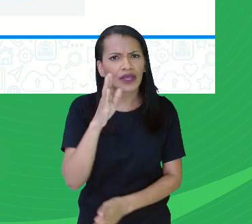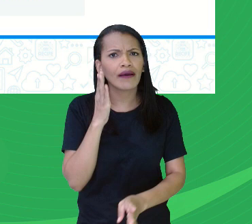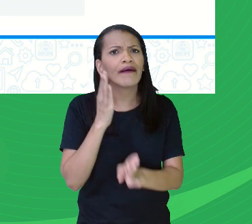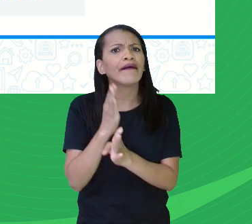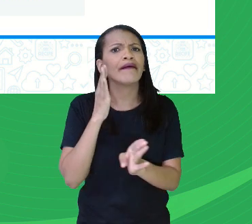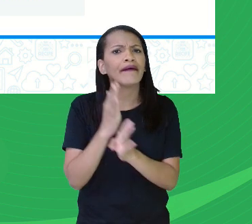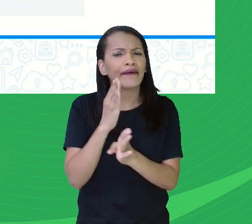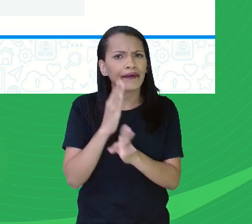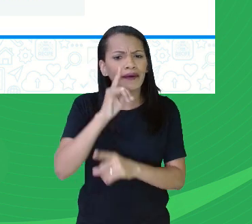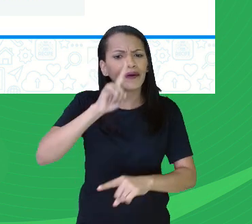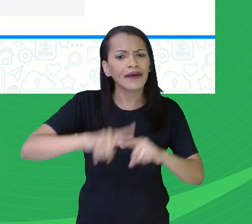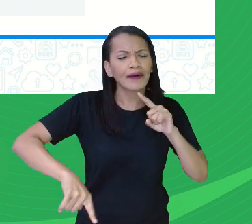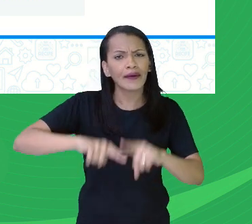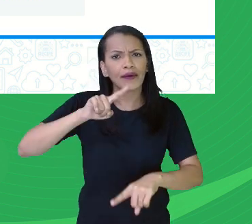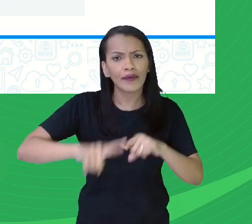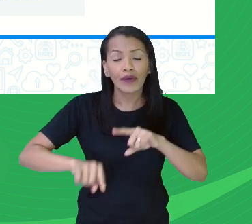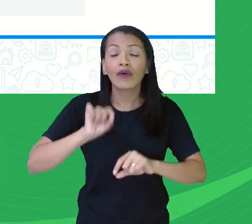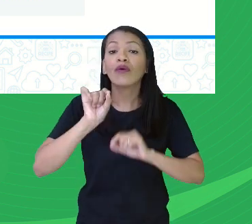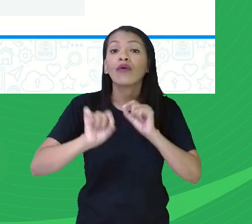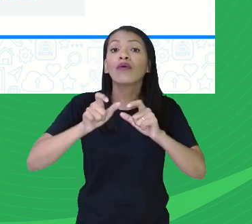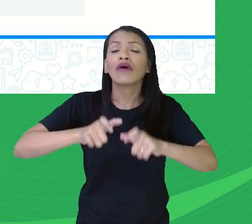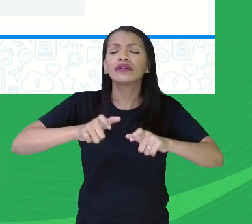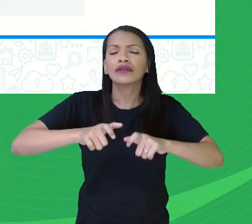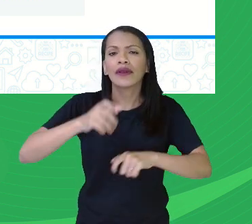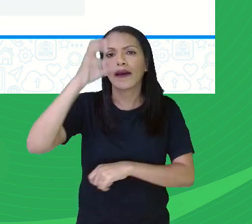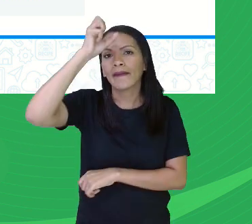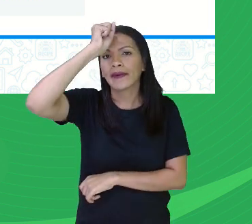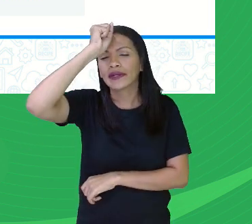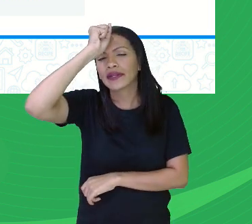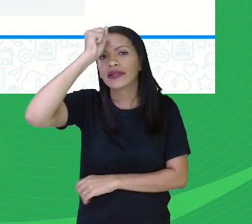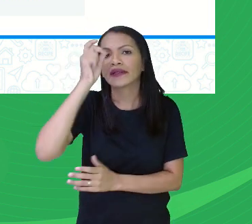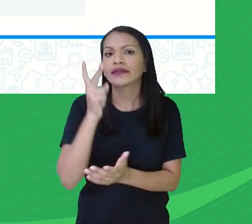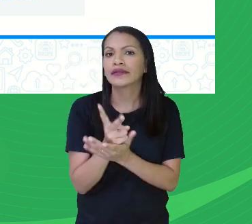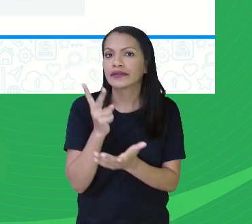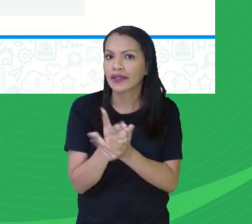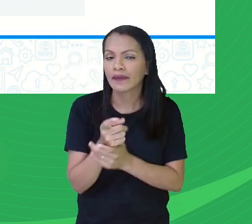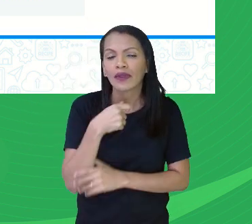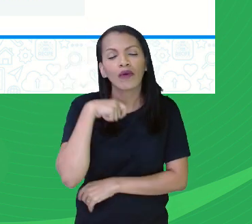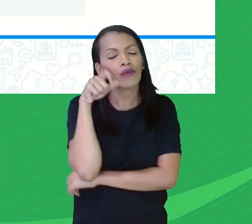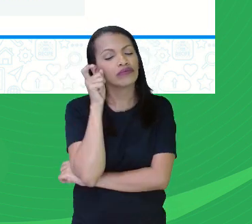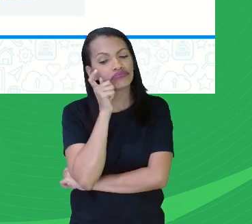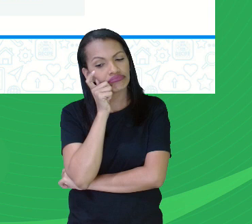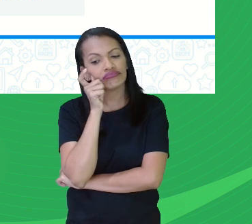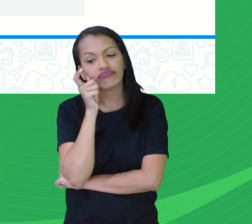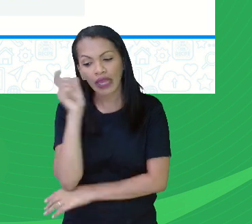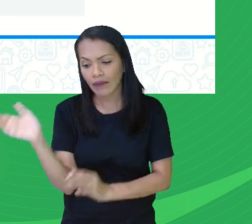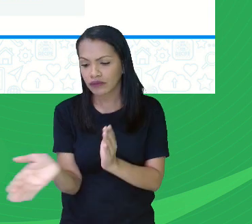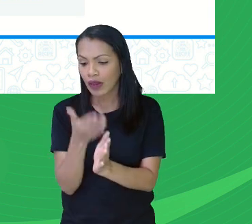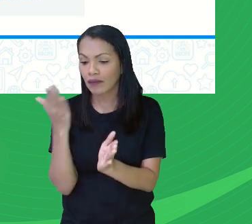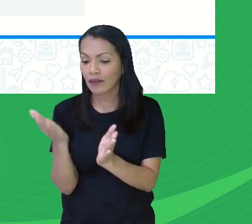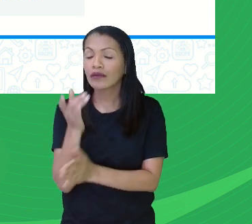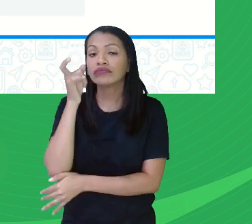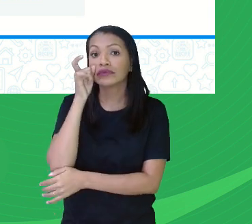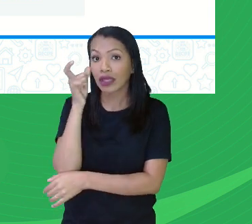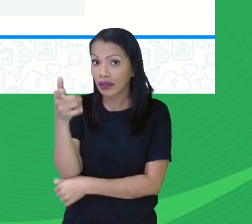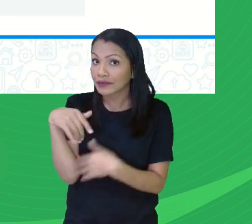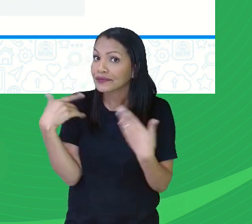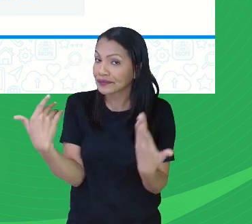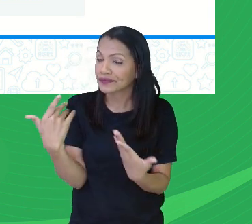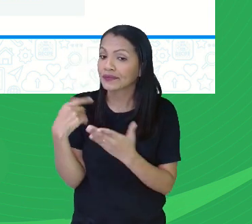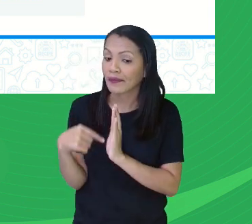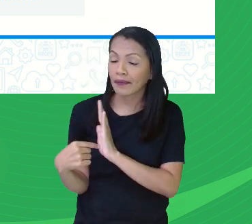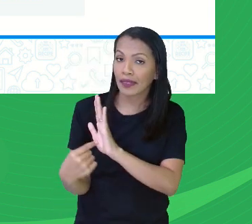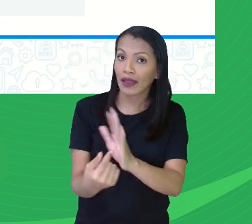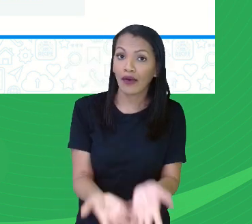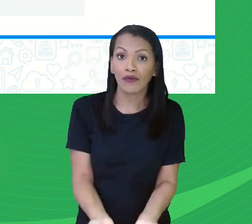no material do Aprender Sempre. Eu estava manuseando, achei interessante, e por que não levar? Então, nós